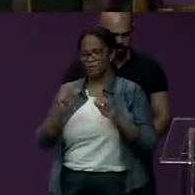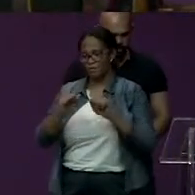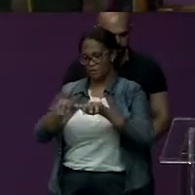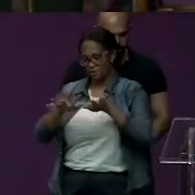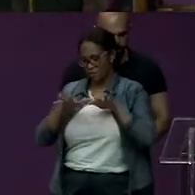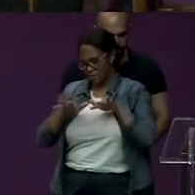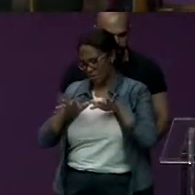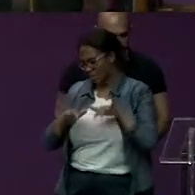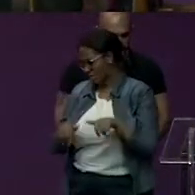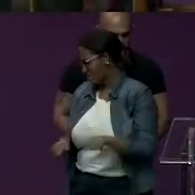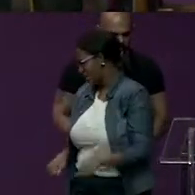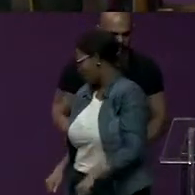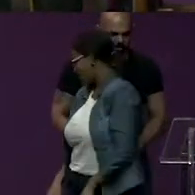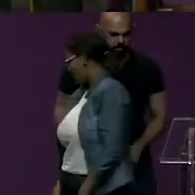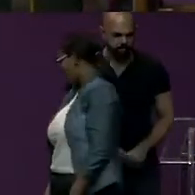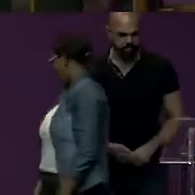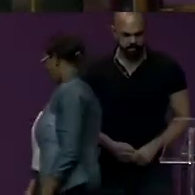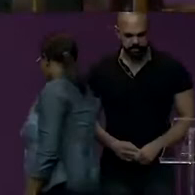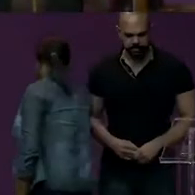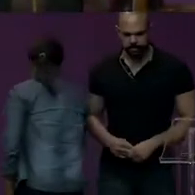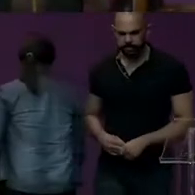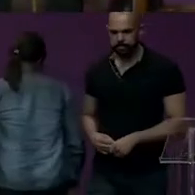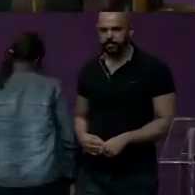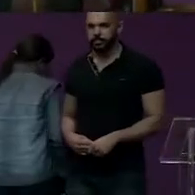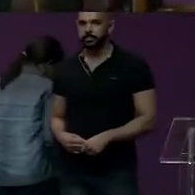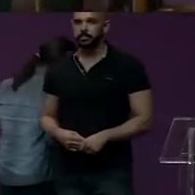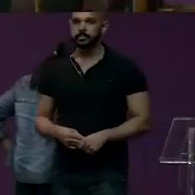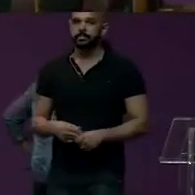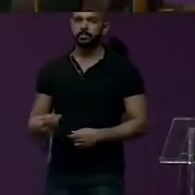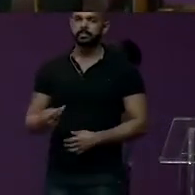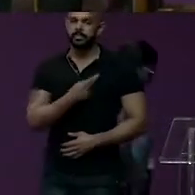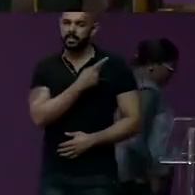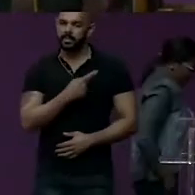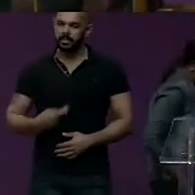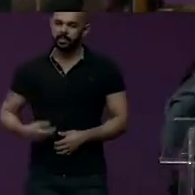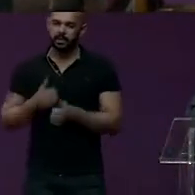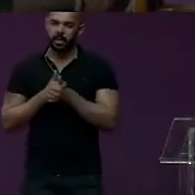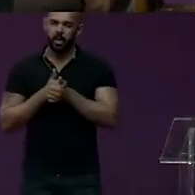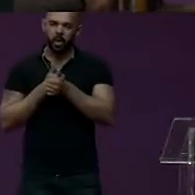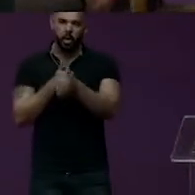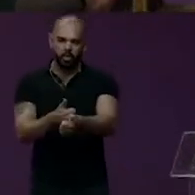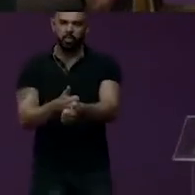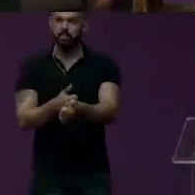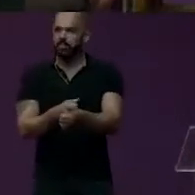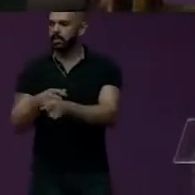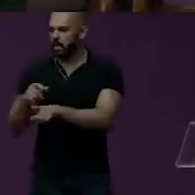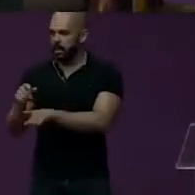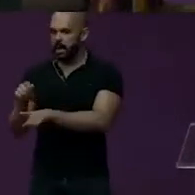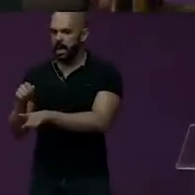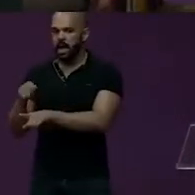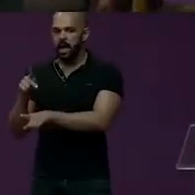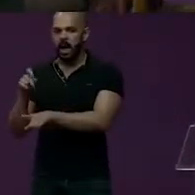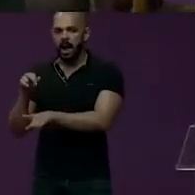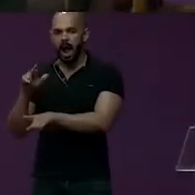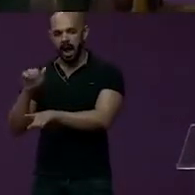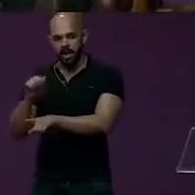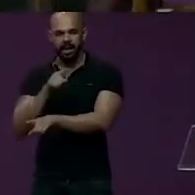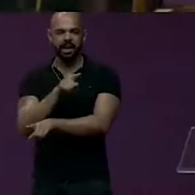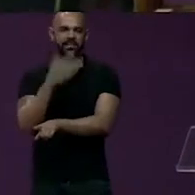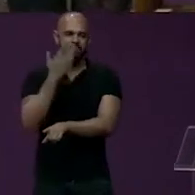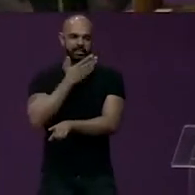fato de nós mantermos essa linha, né, de presidentes acompanhando... Ah, Kira... Aqui, né? Porque